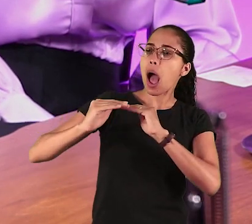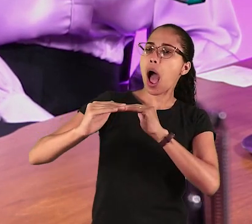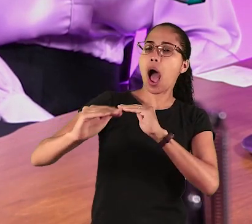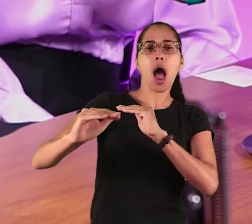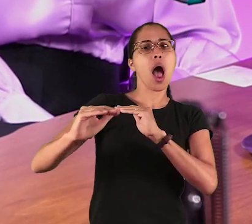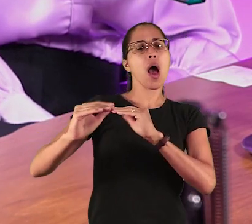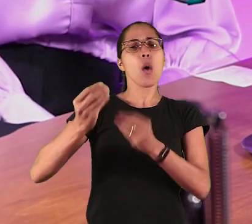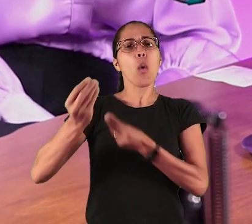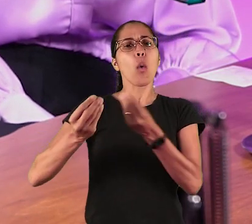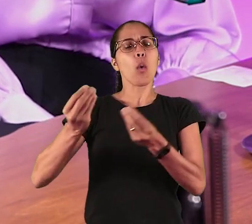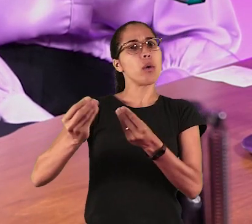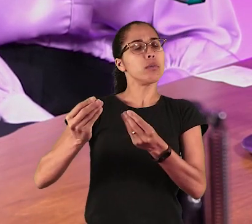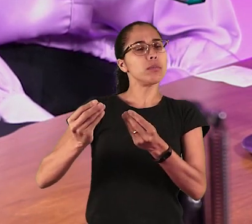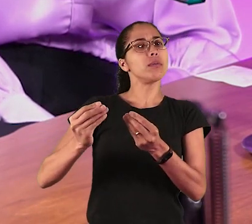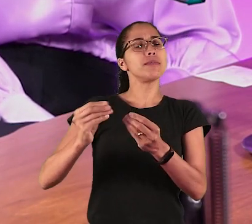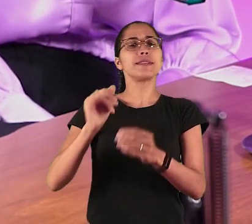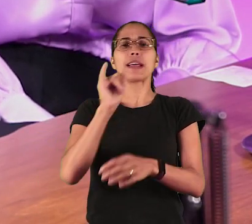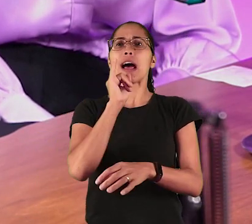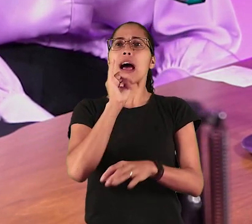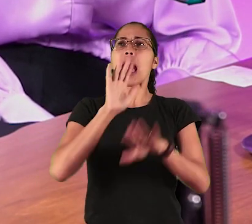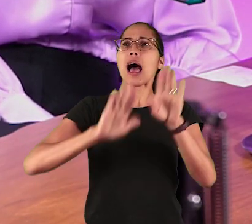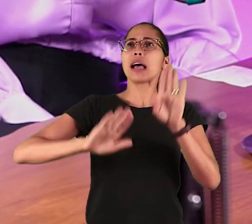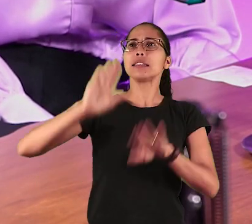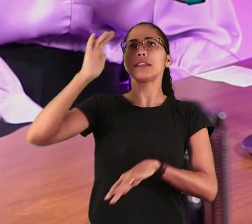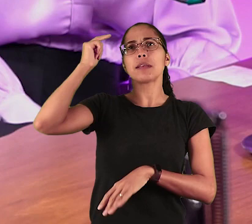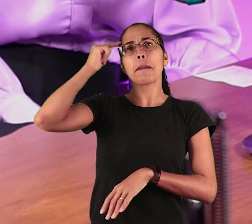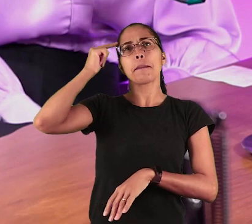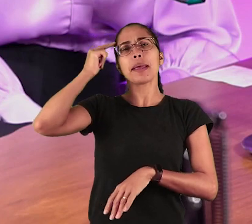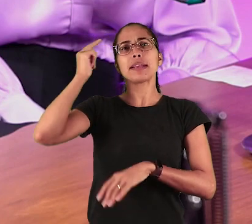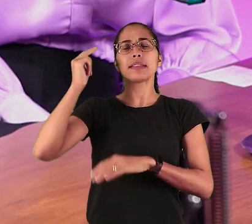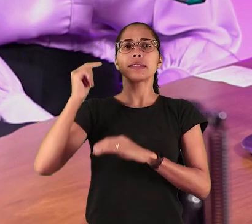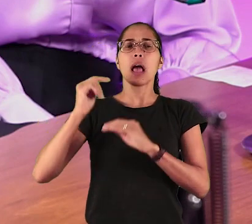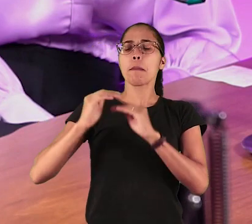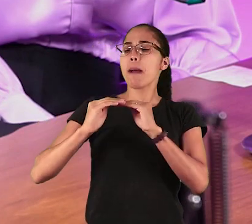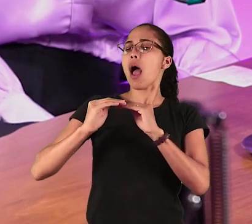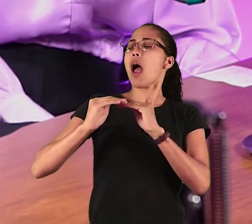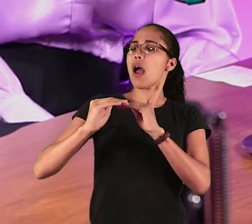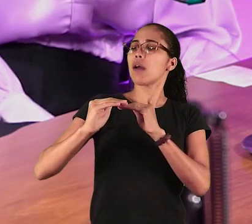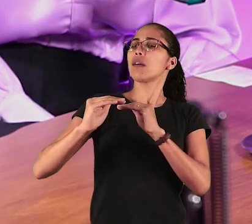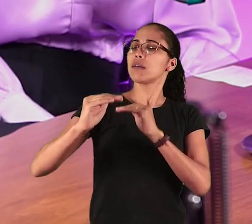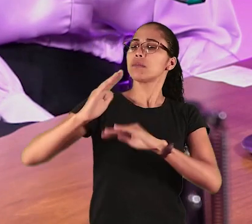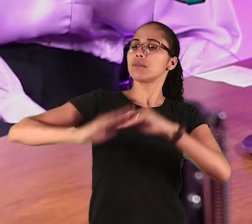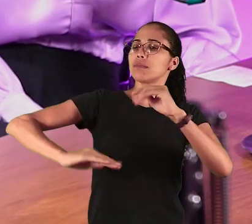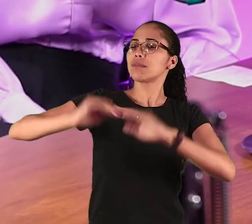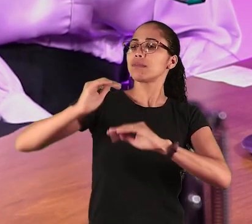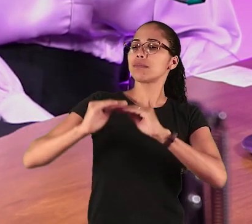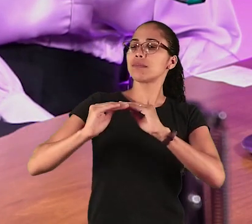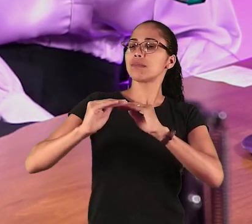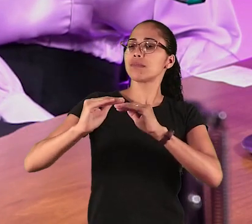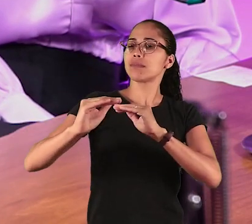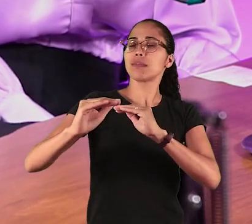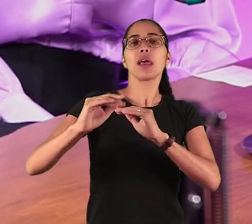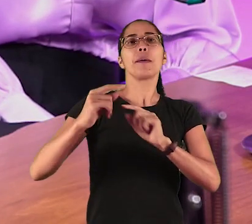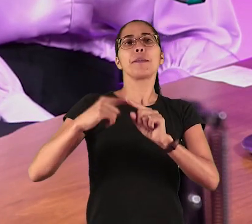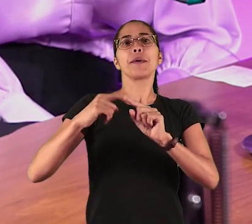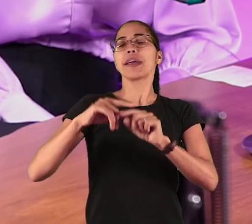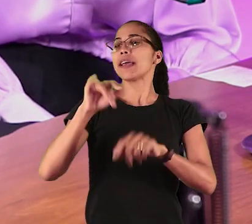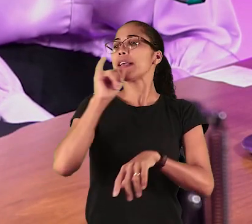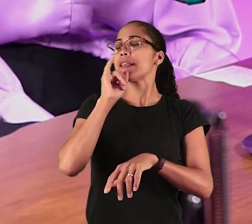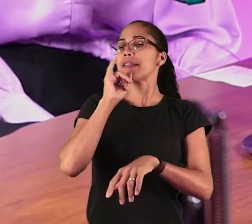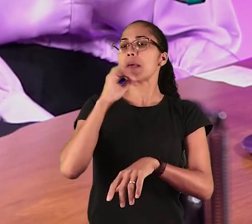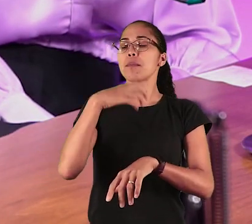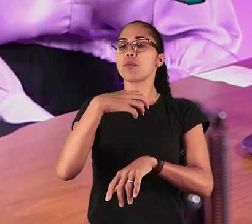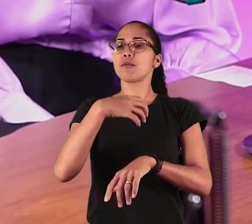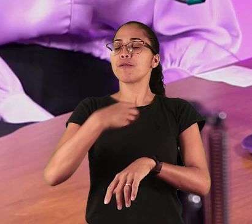está em movimento E quanto a gente talvez tinha uma ideia de que a carreira não só uma linha reta mas a gente ia projetando